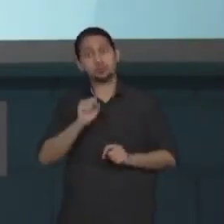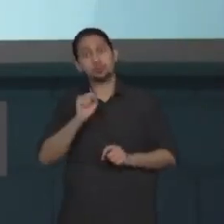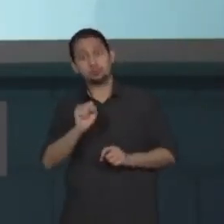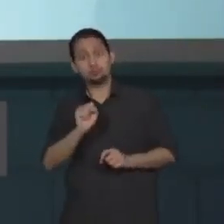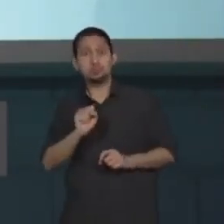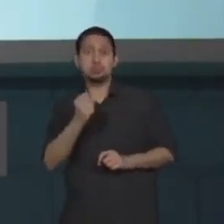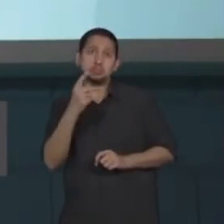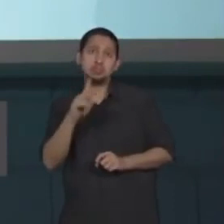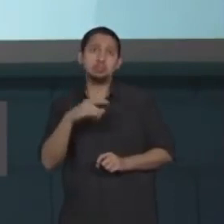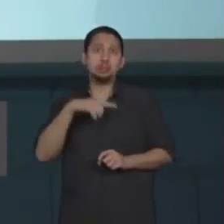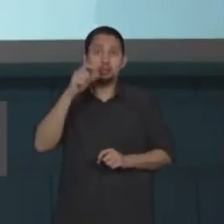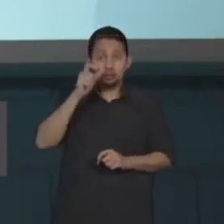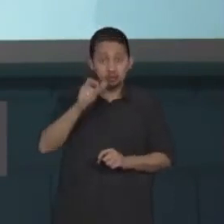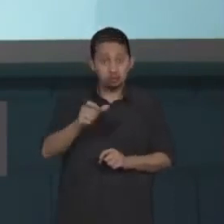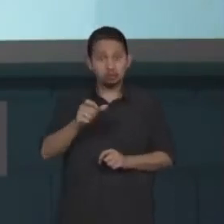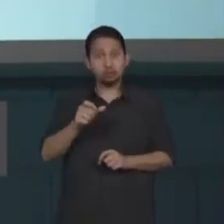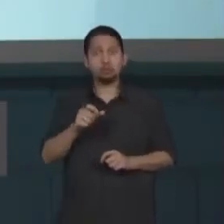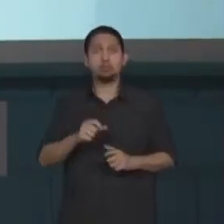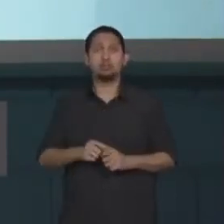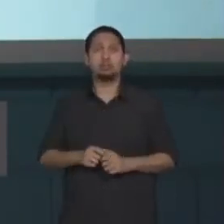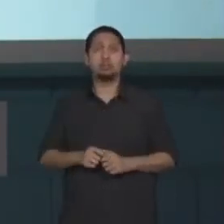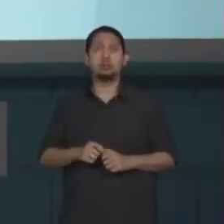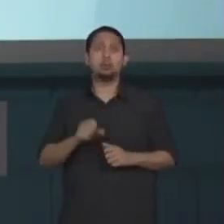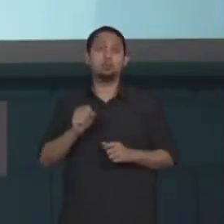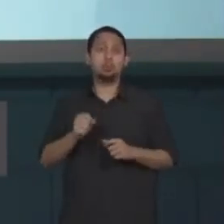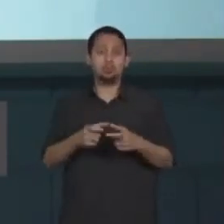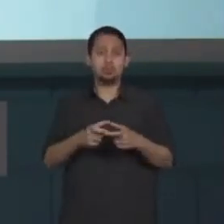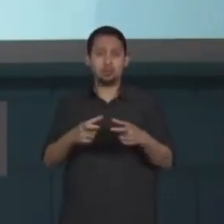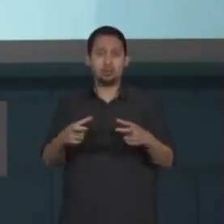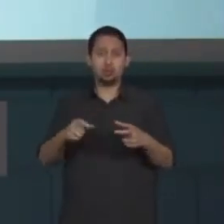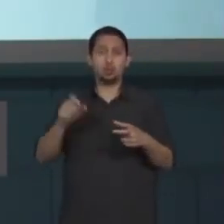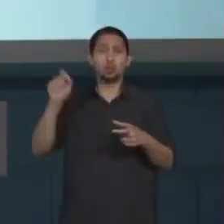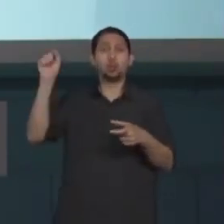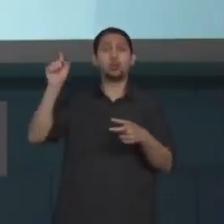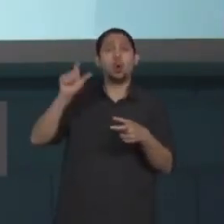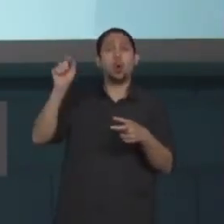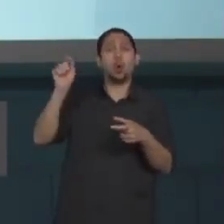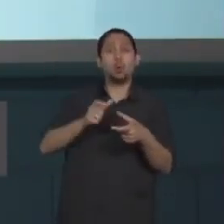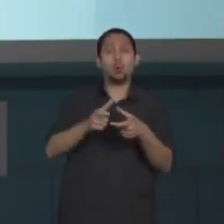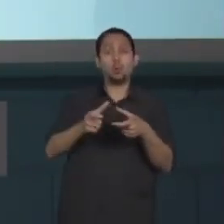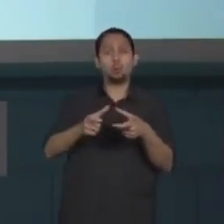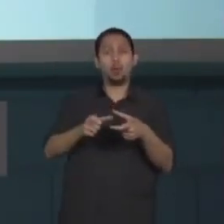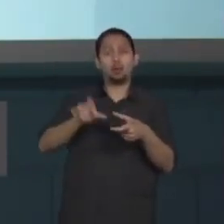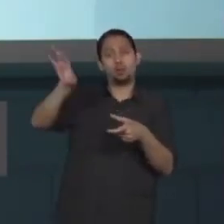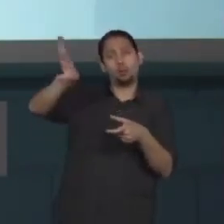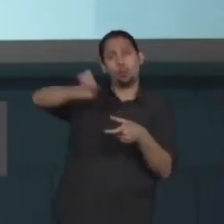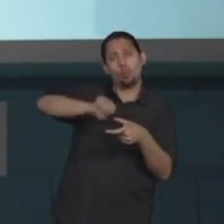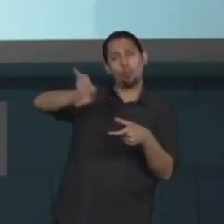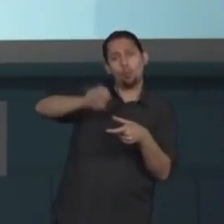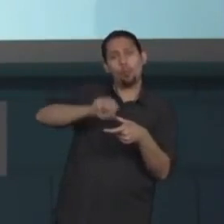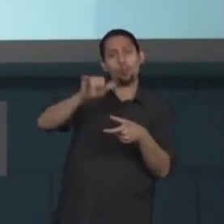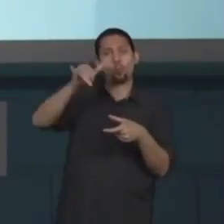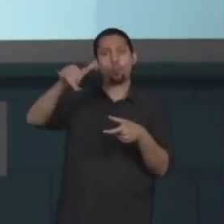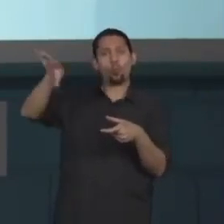vocês tiverem interesse, mini placas solares. Essas placas solares também